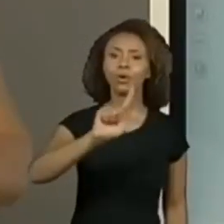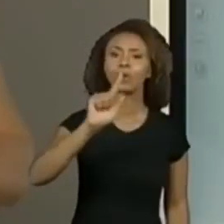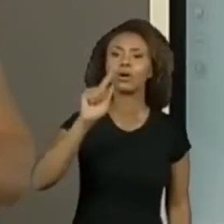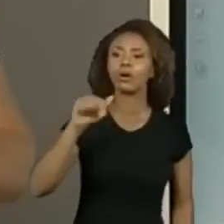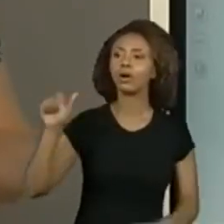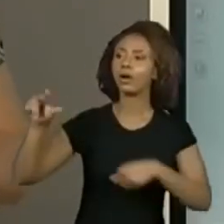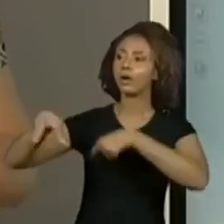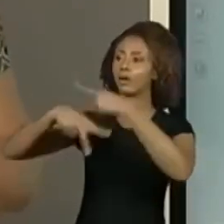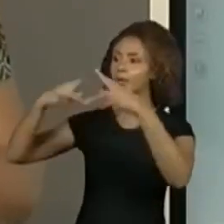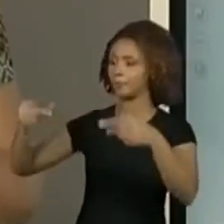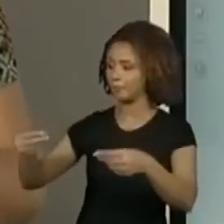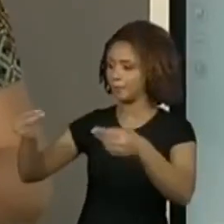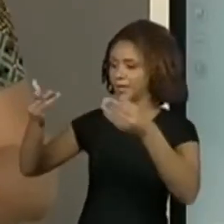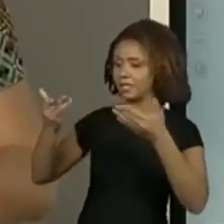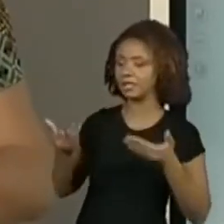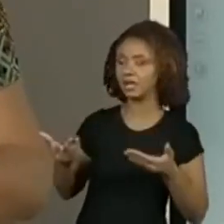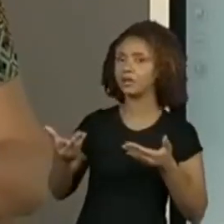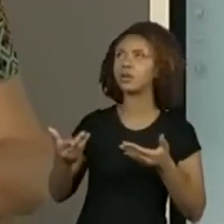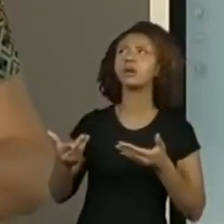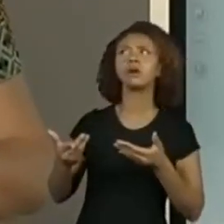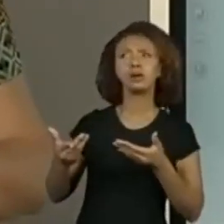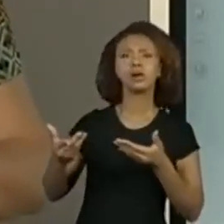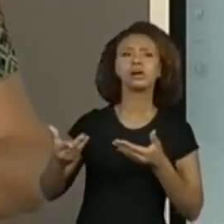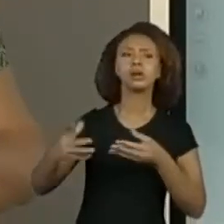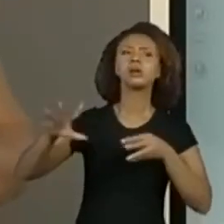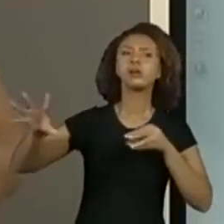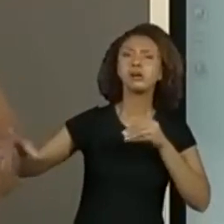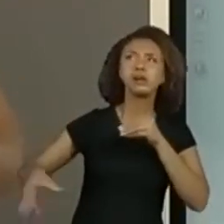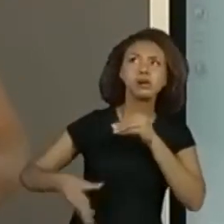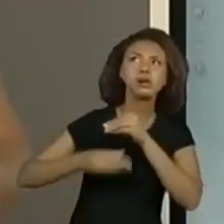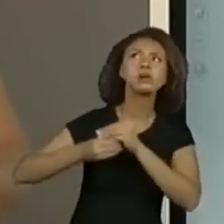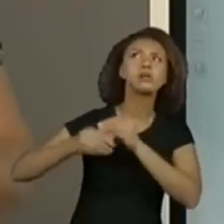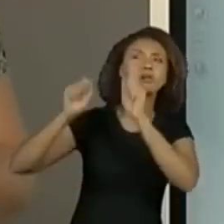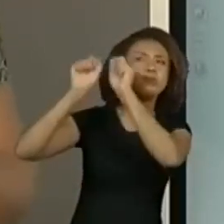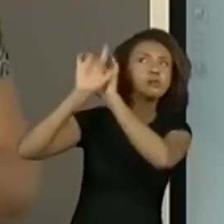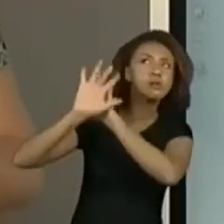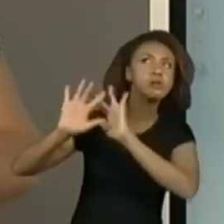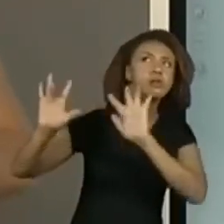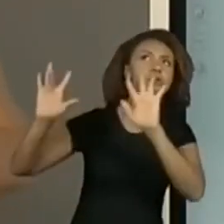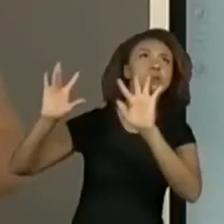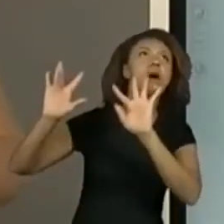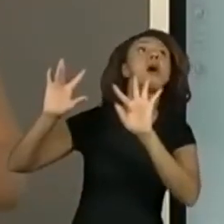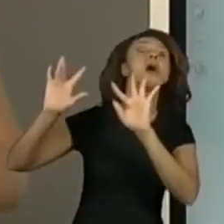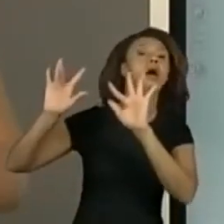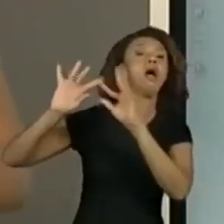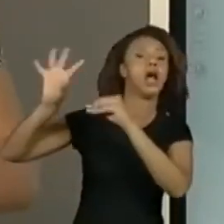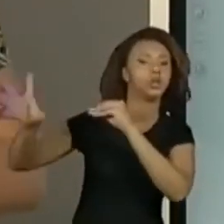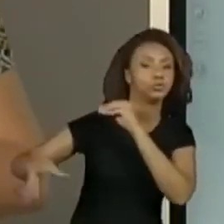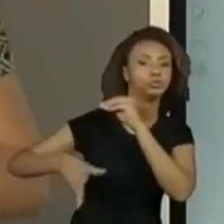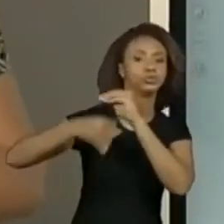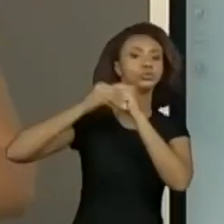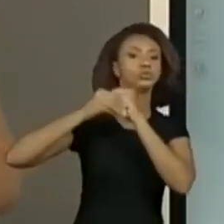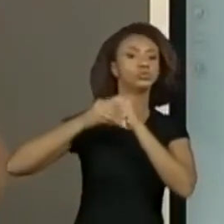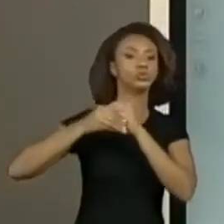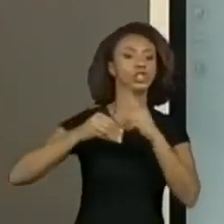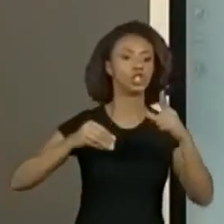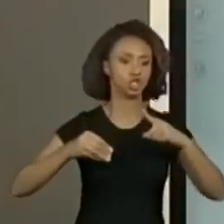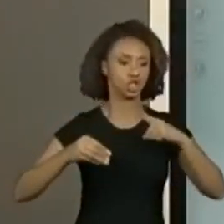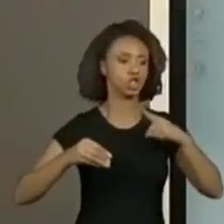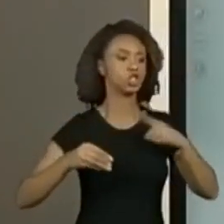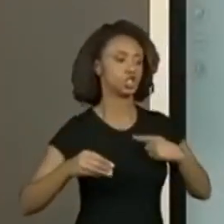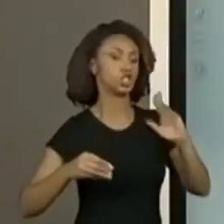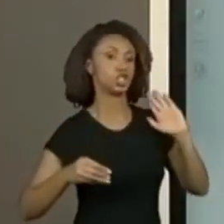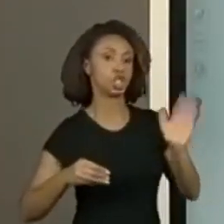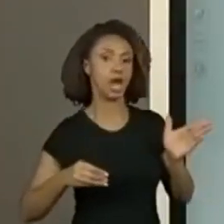sensação de que foi acrescentado alguma coisa não é mesmo ele ganhou ele juntou mais alguma coisa a